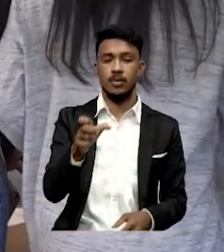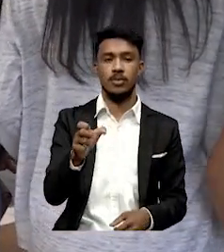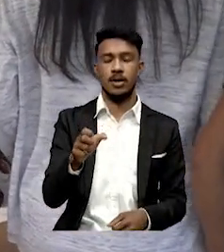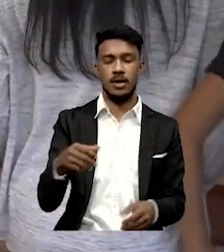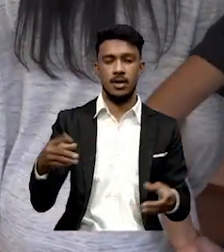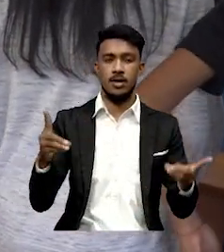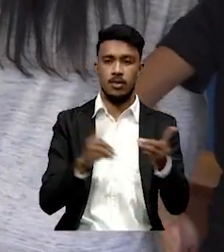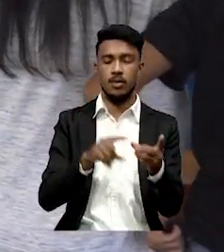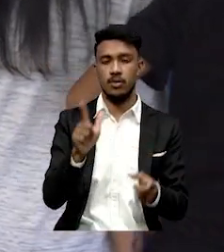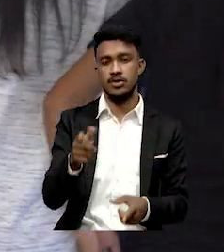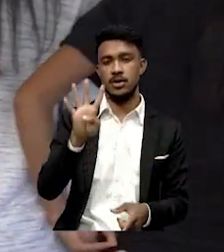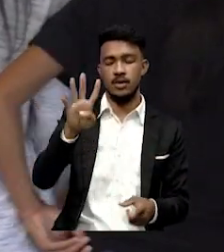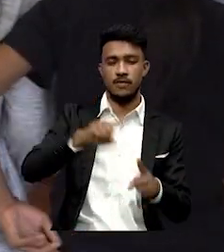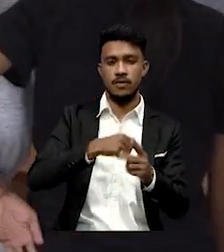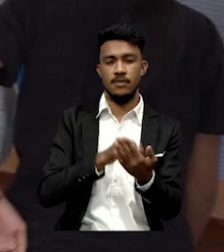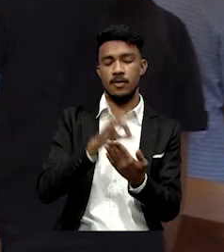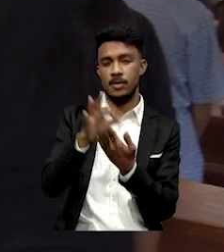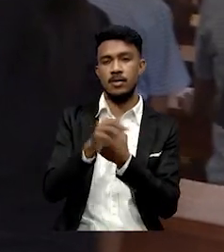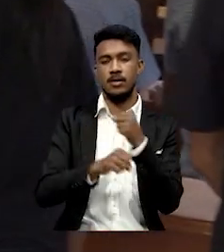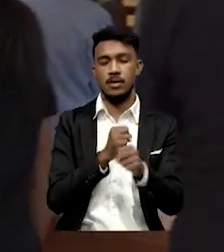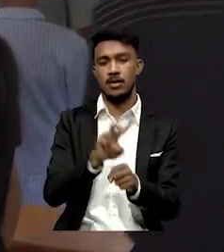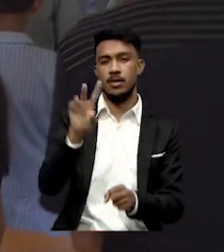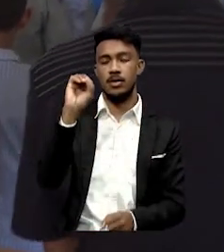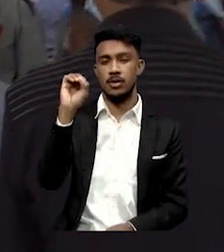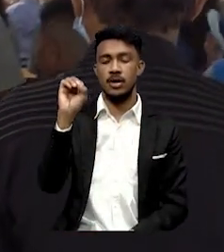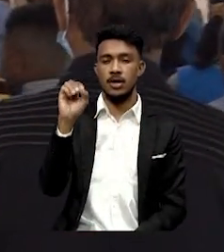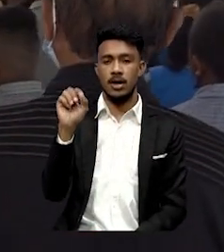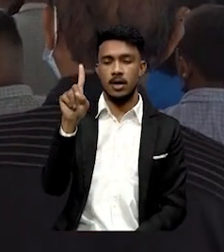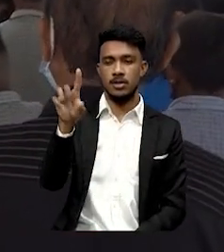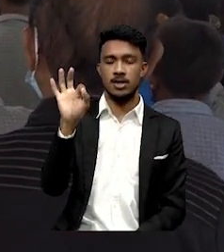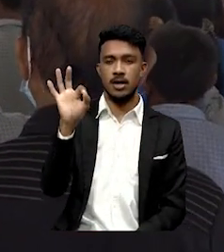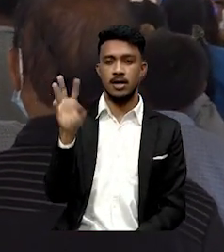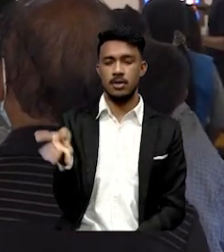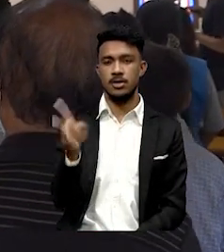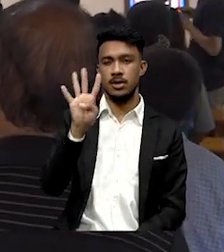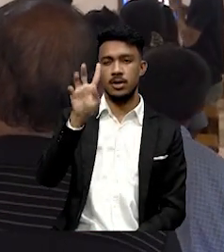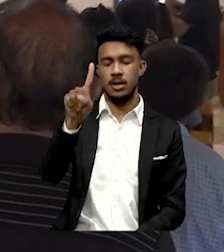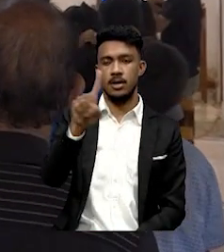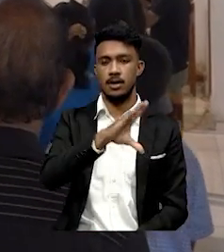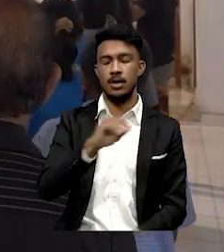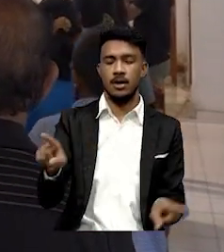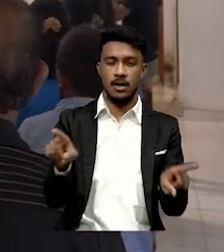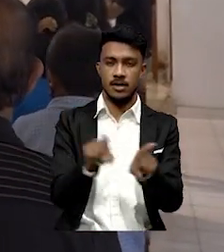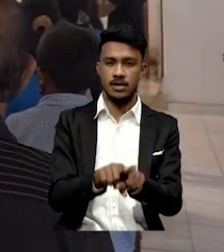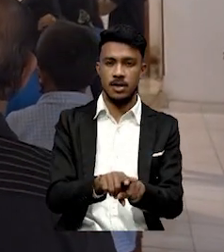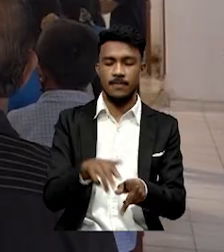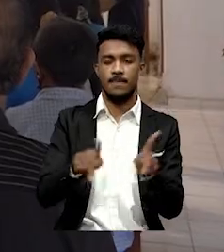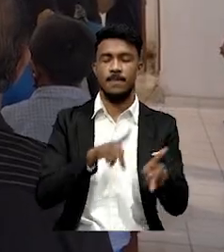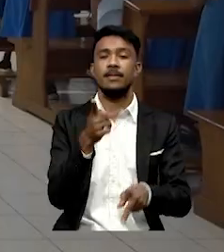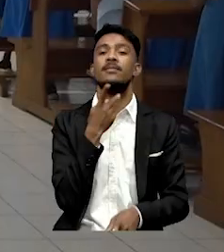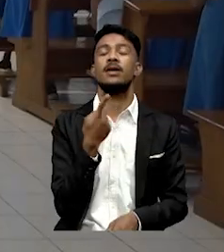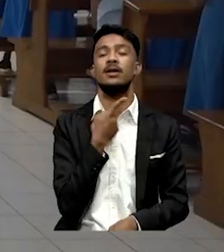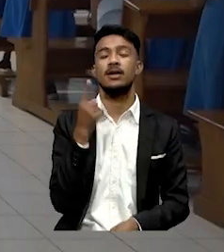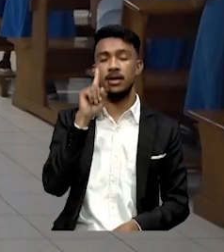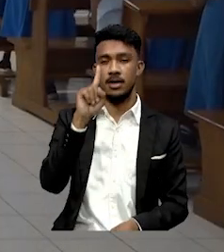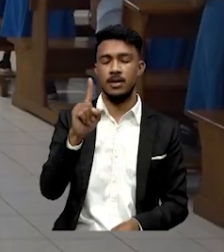Ruanu Loresinhat, Fulano Fevereiro, Tinang Reunida, Atucia, Ratnu Loresinhida. Diácono Baltazar Pires, no dar missionário salesiano e danebe